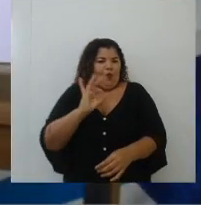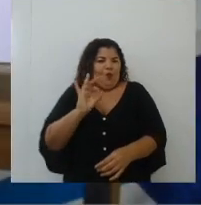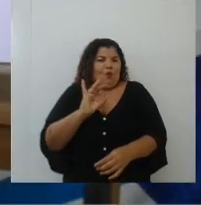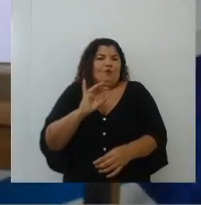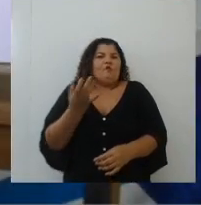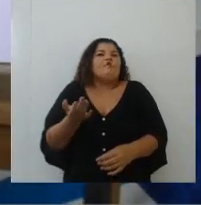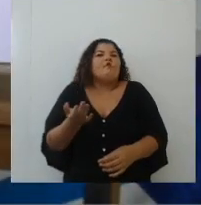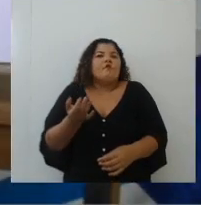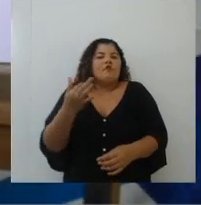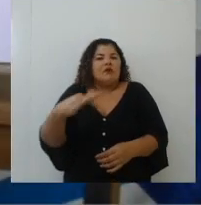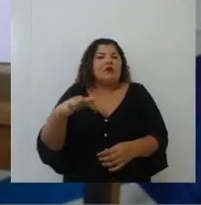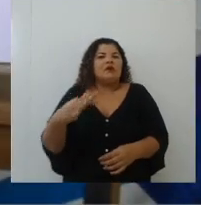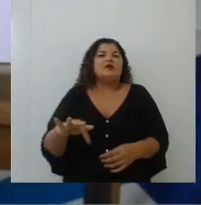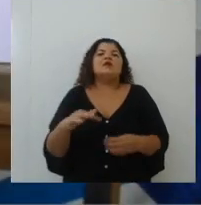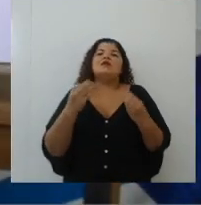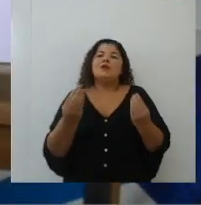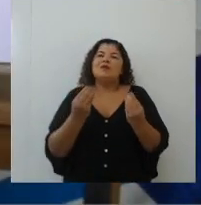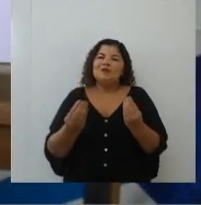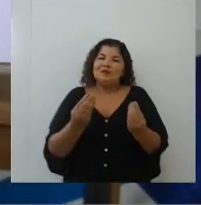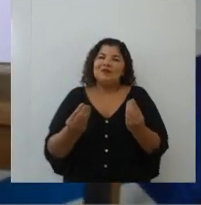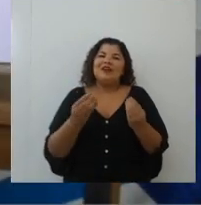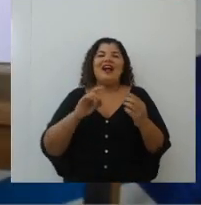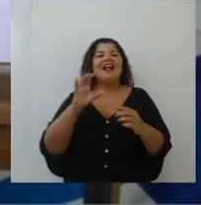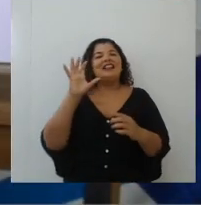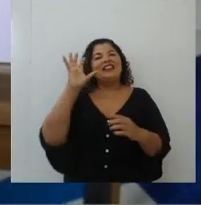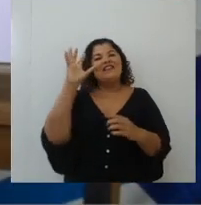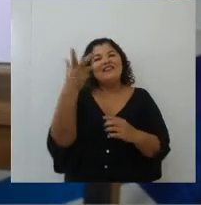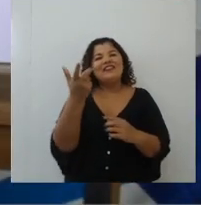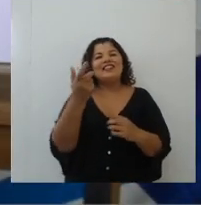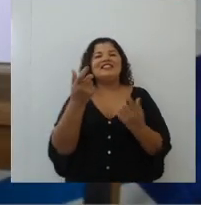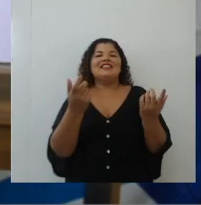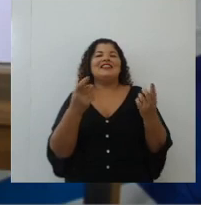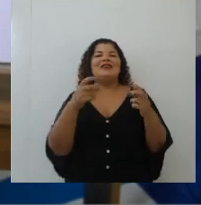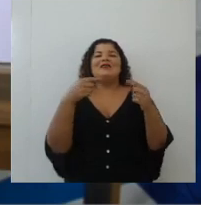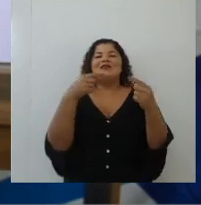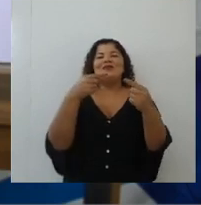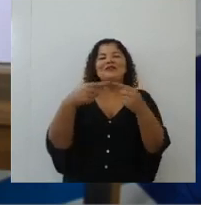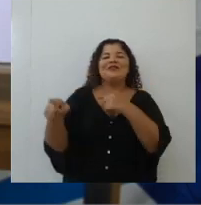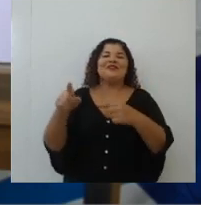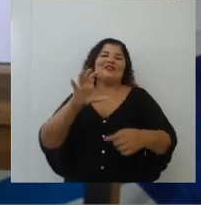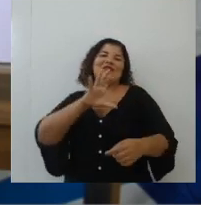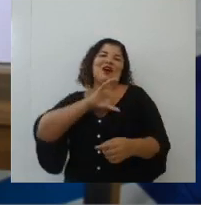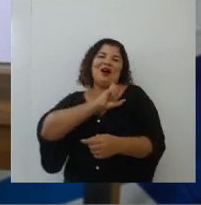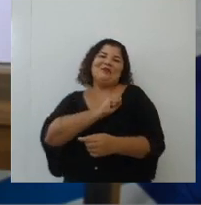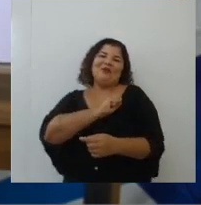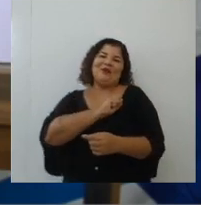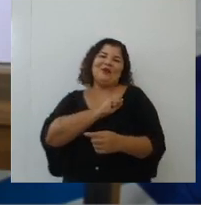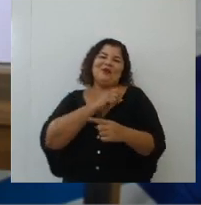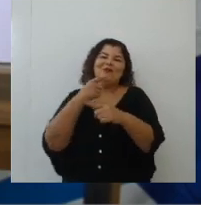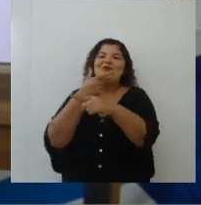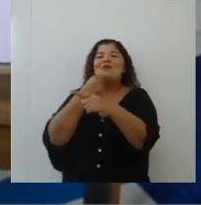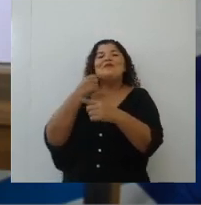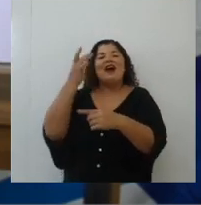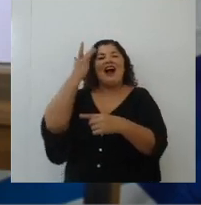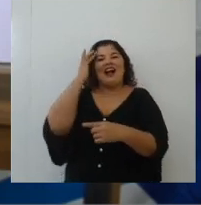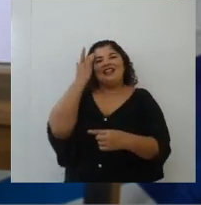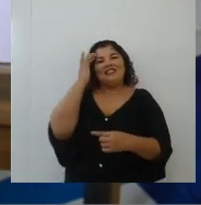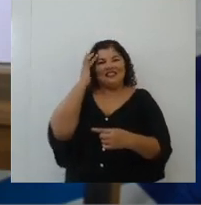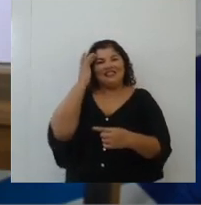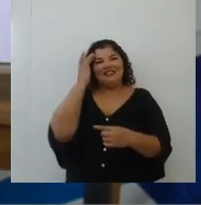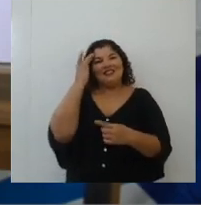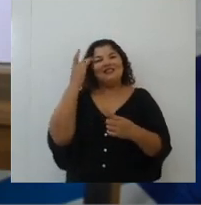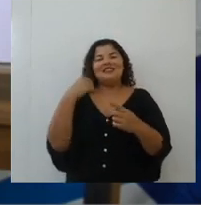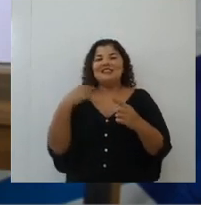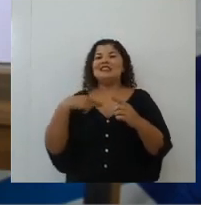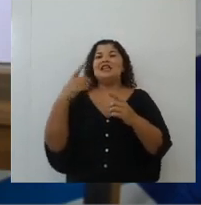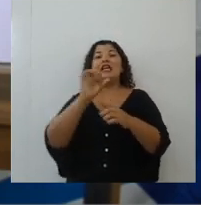Percebe? E essa é a definição contraditória do amor para Luiz de Camões. Se a gente vai interpretar esse